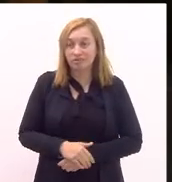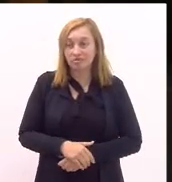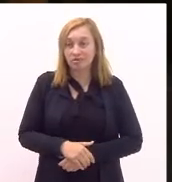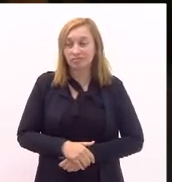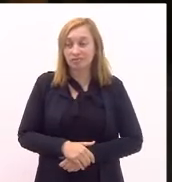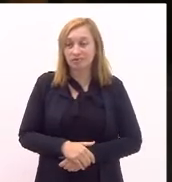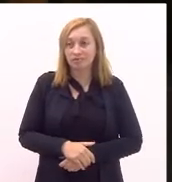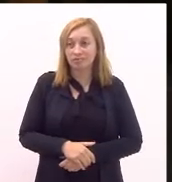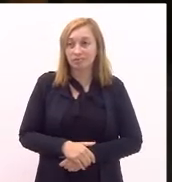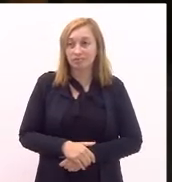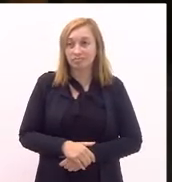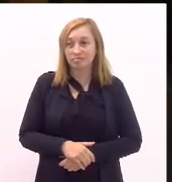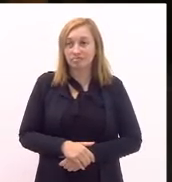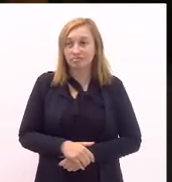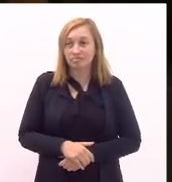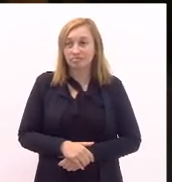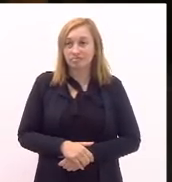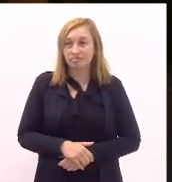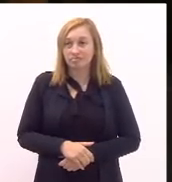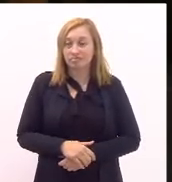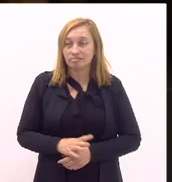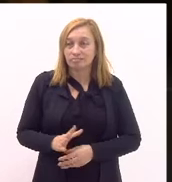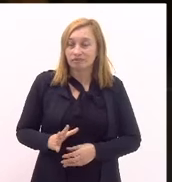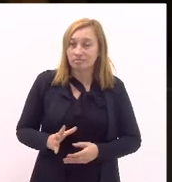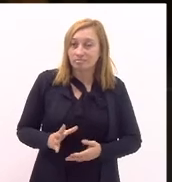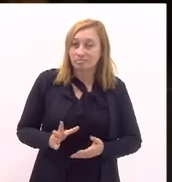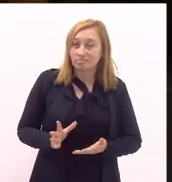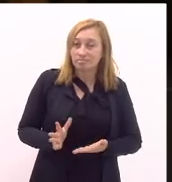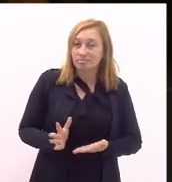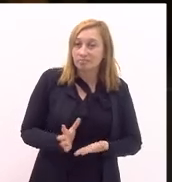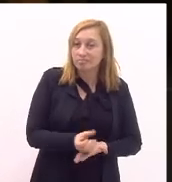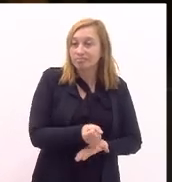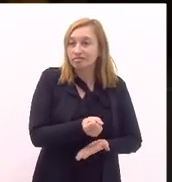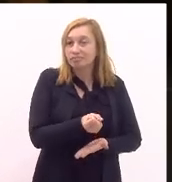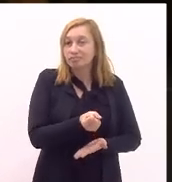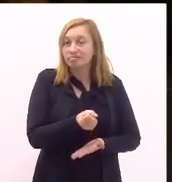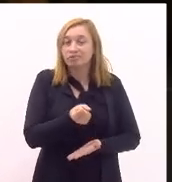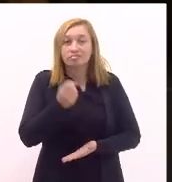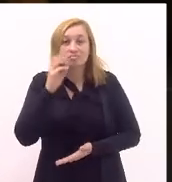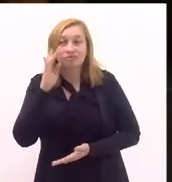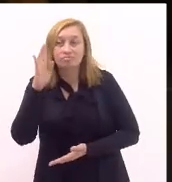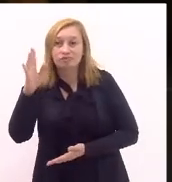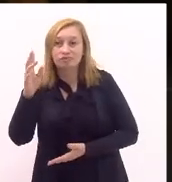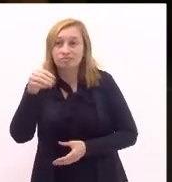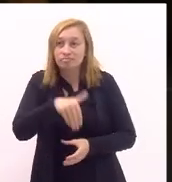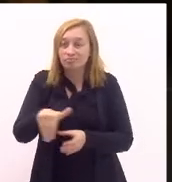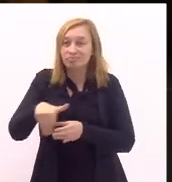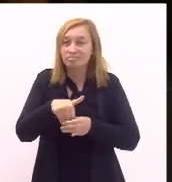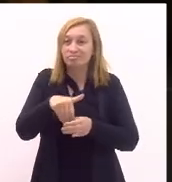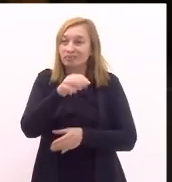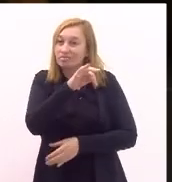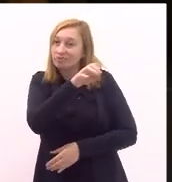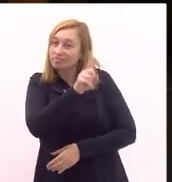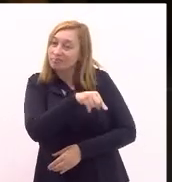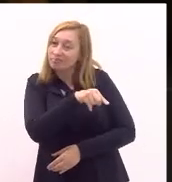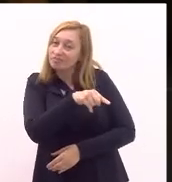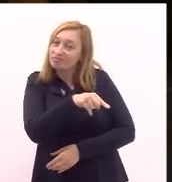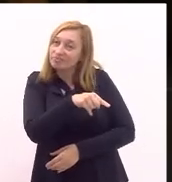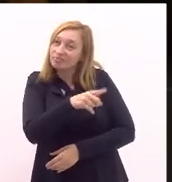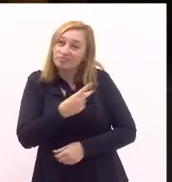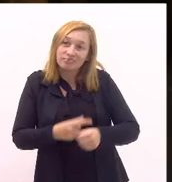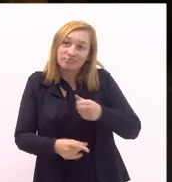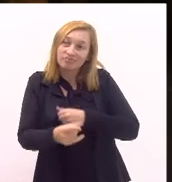encarando o Brasil resgatando votos resgatando sonhos e abelé é